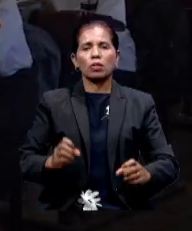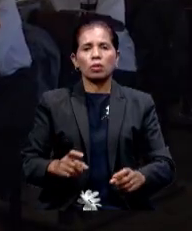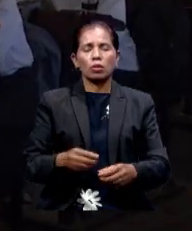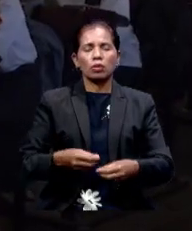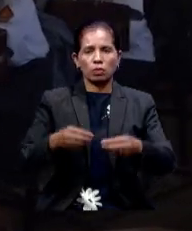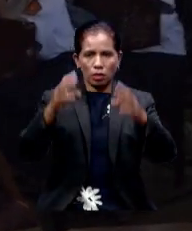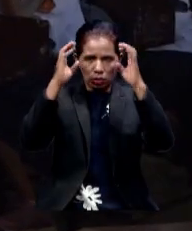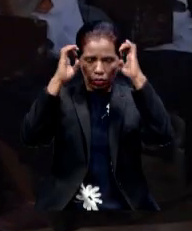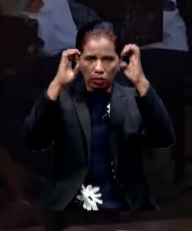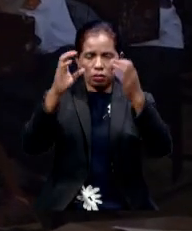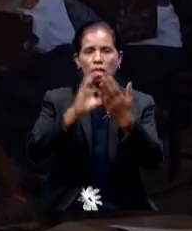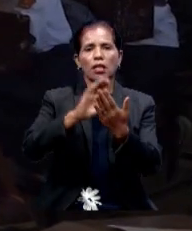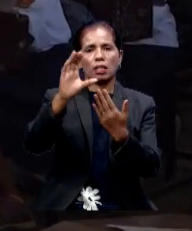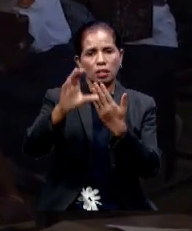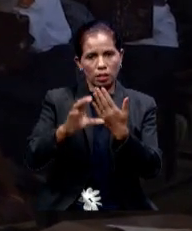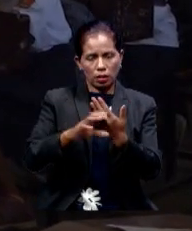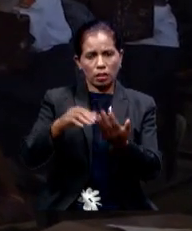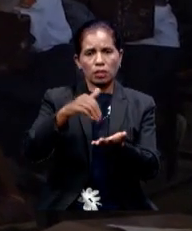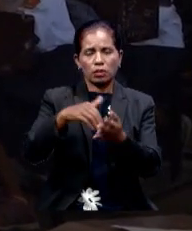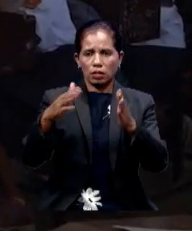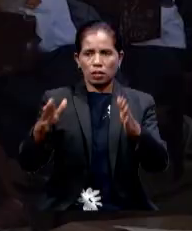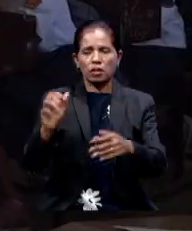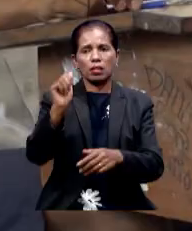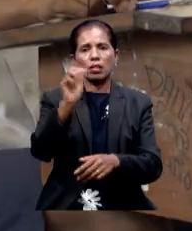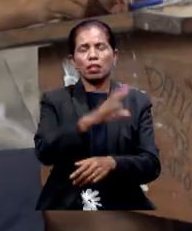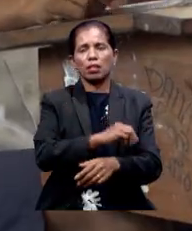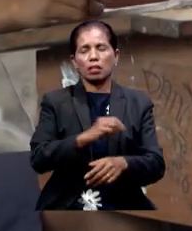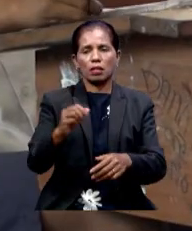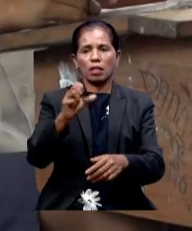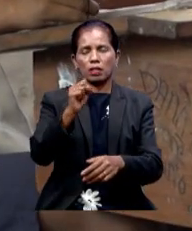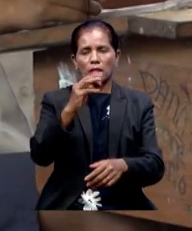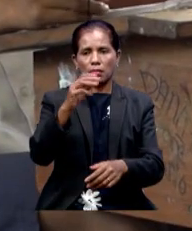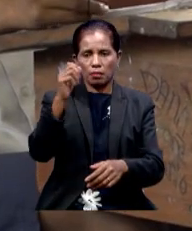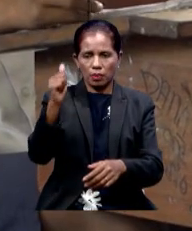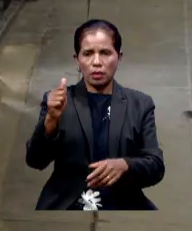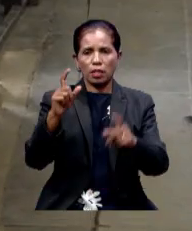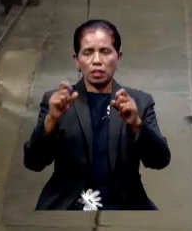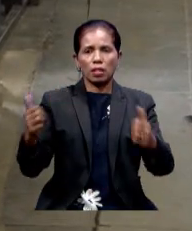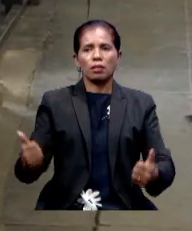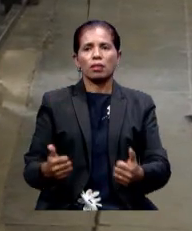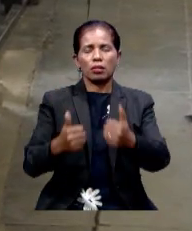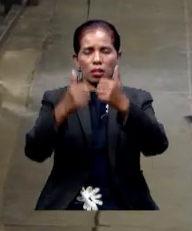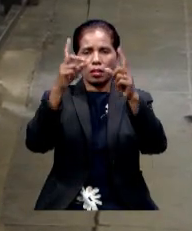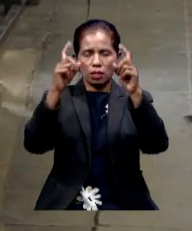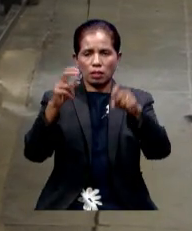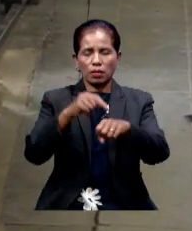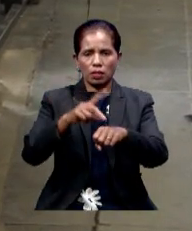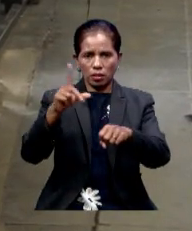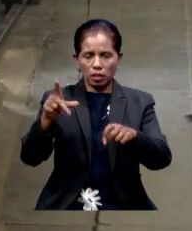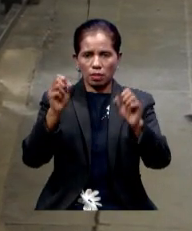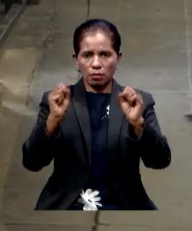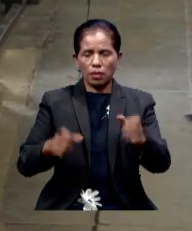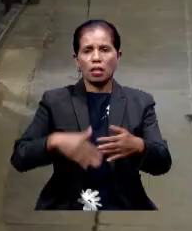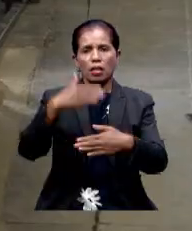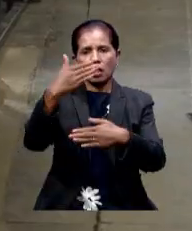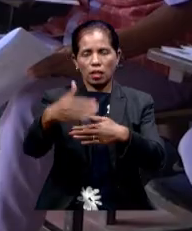educação unian. Estudante sira ia 12º ano e ensino secundário tem que competir e exame nacional no NEE belhakat